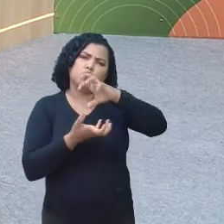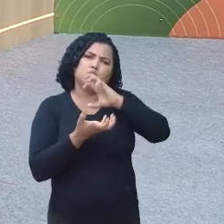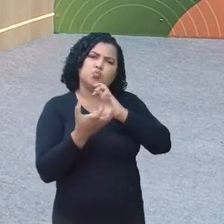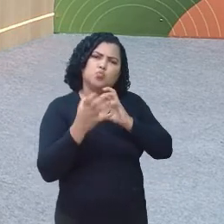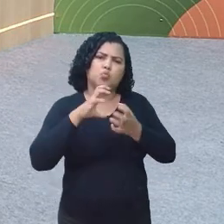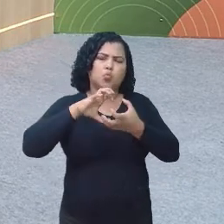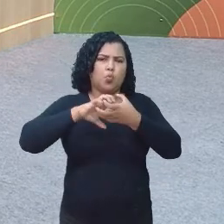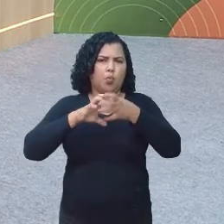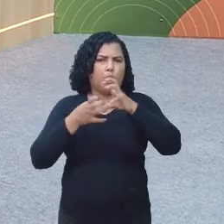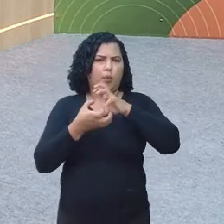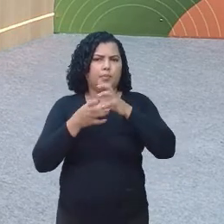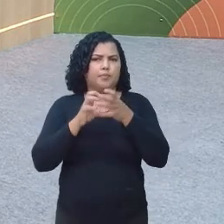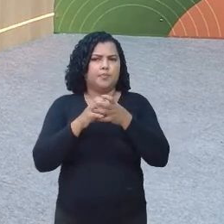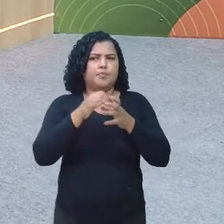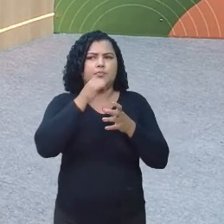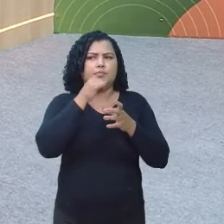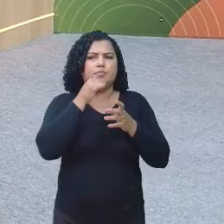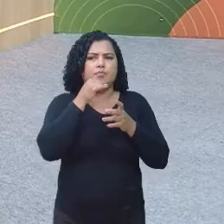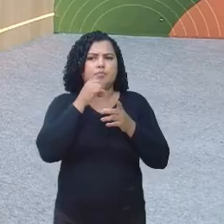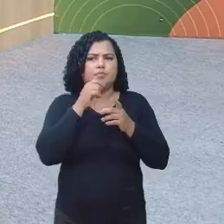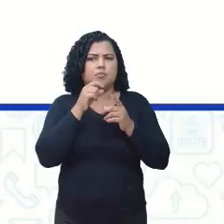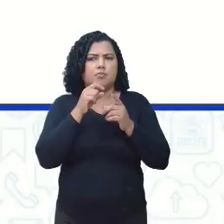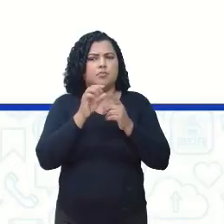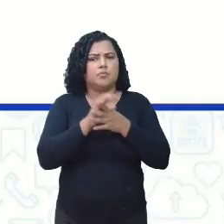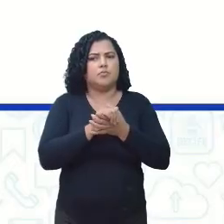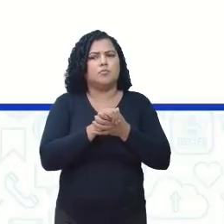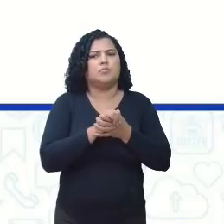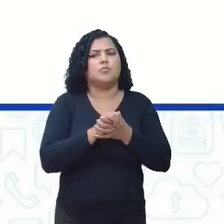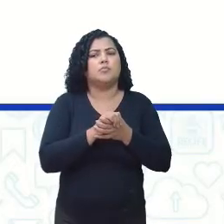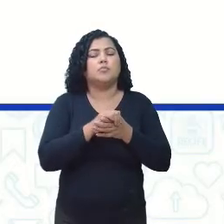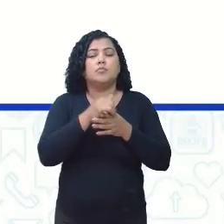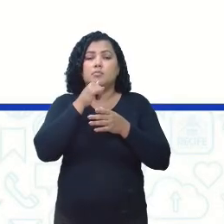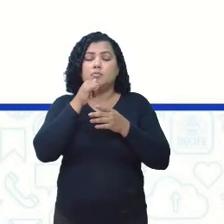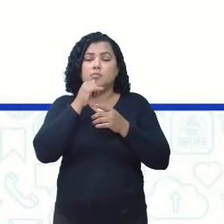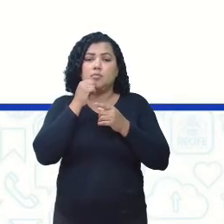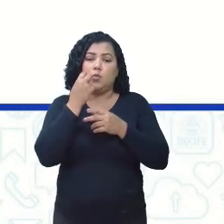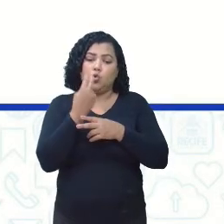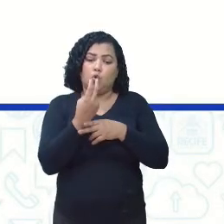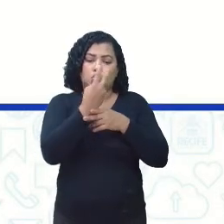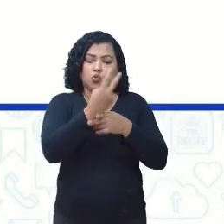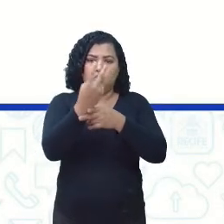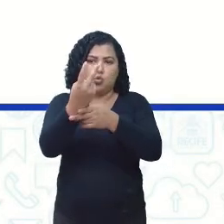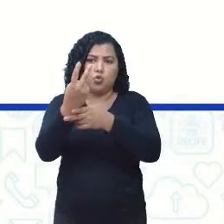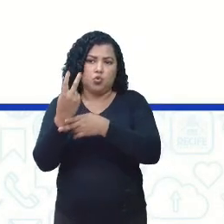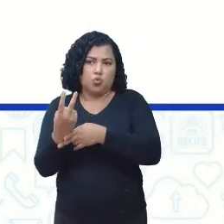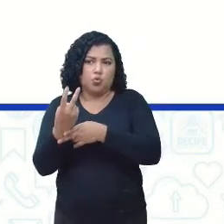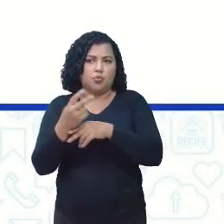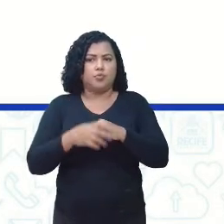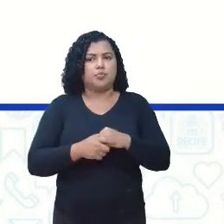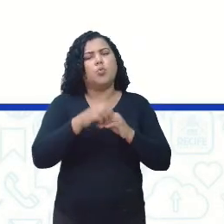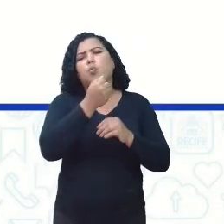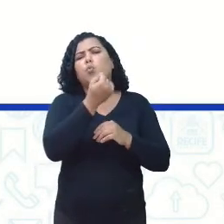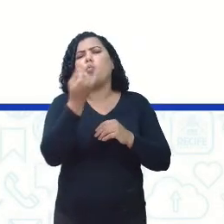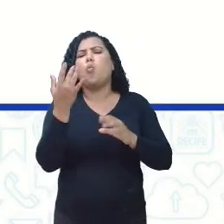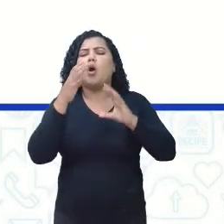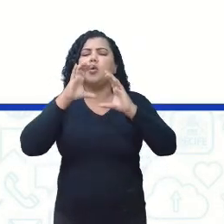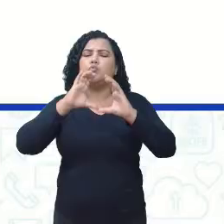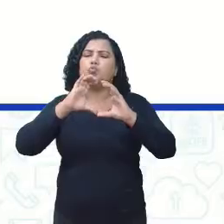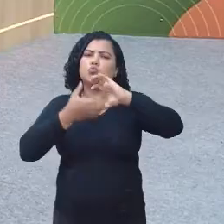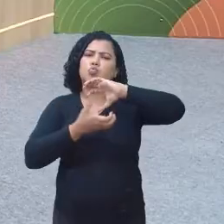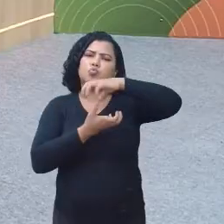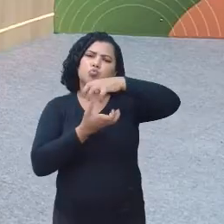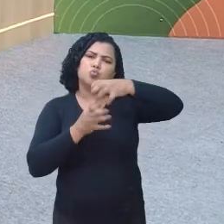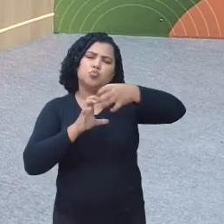ou seja, um cubo onde ele tem sempre 2 lados em cada uma das suas arestas. Quantos cubos tem